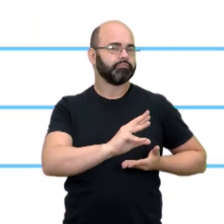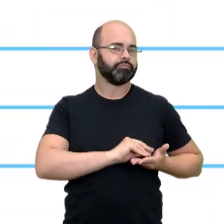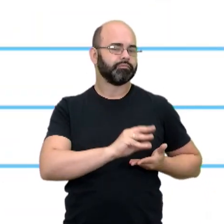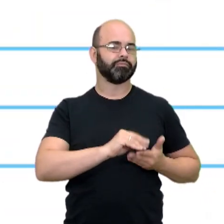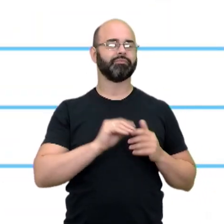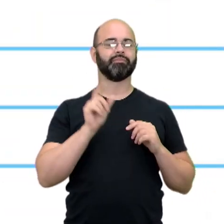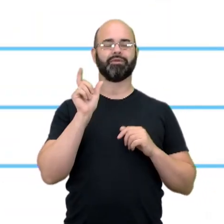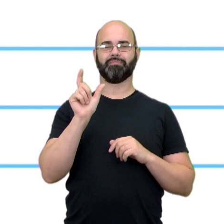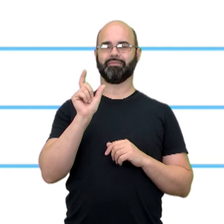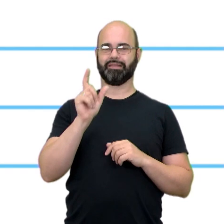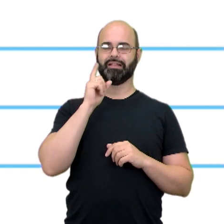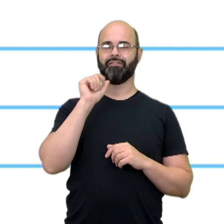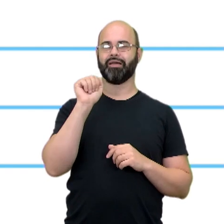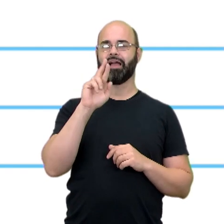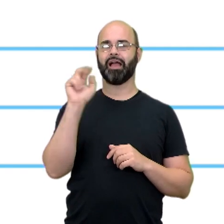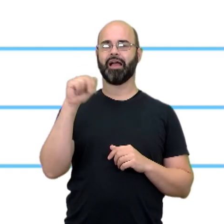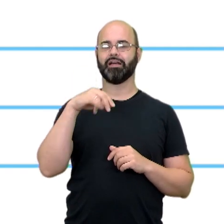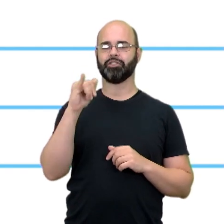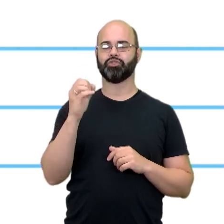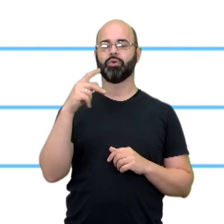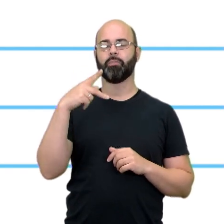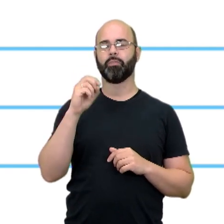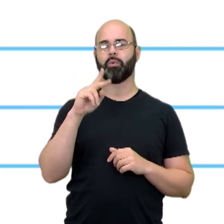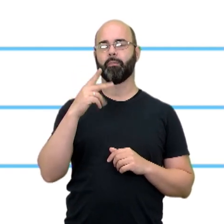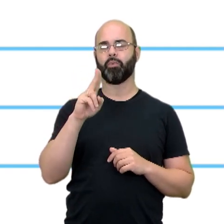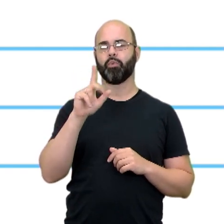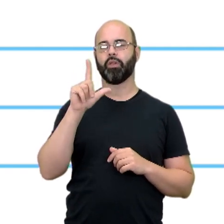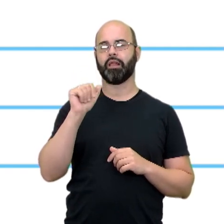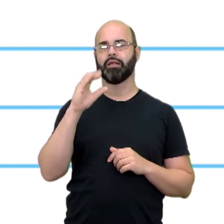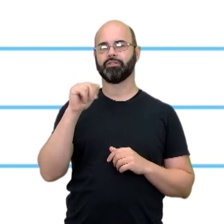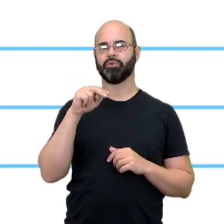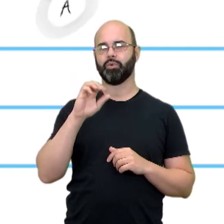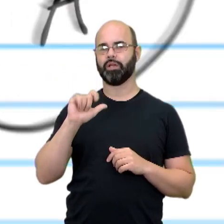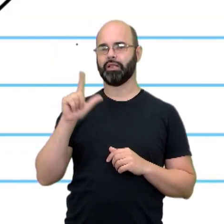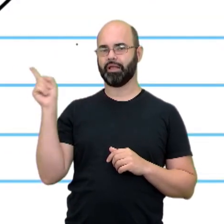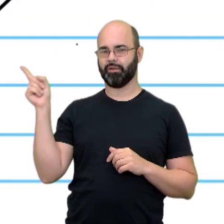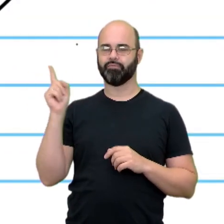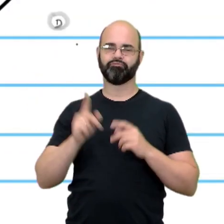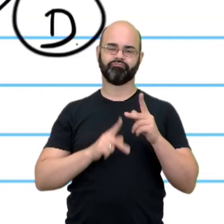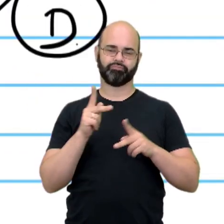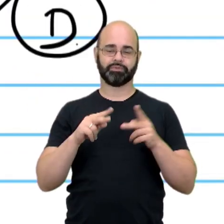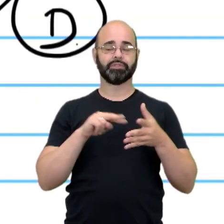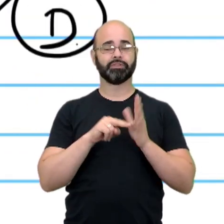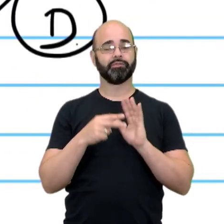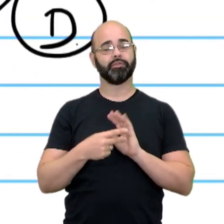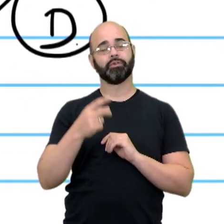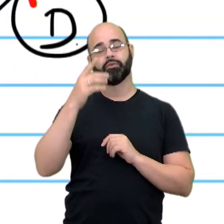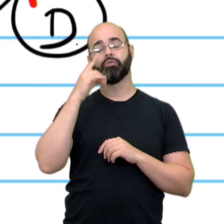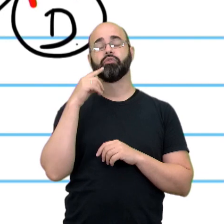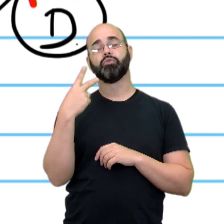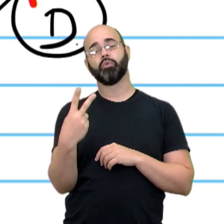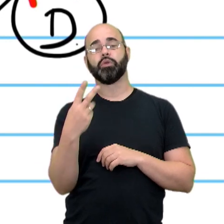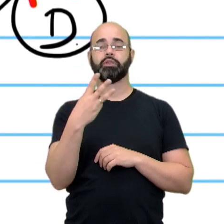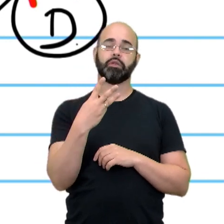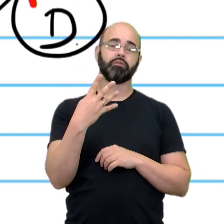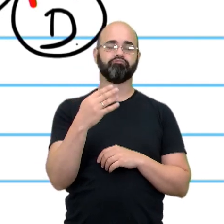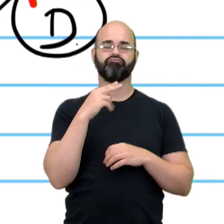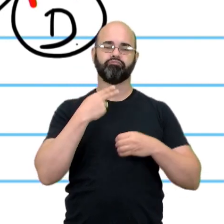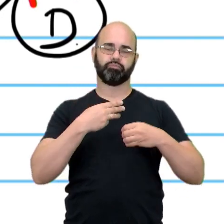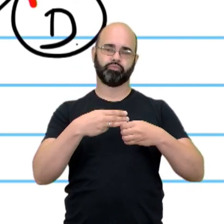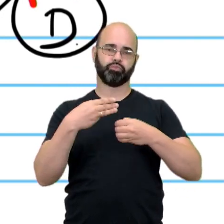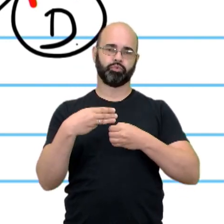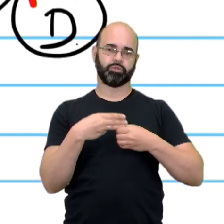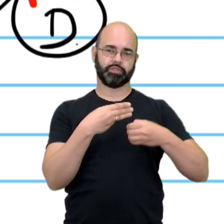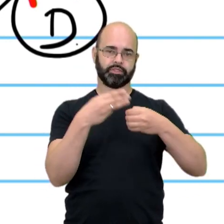termo arranjo populacional. Um arranjo populacional é o agrupamento de 2 ou mais municípios entre os quais há uma